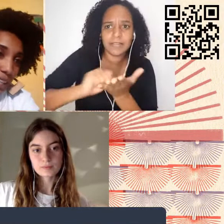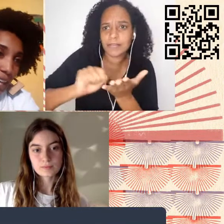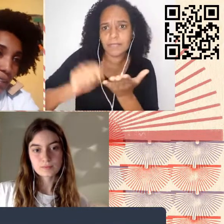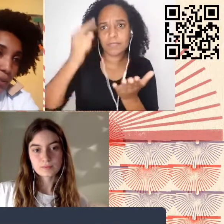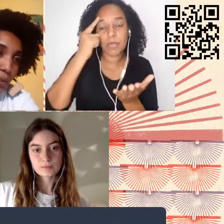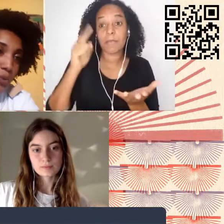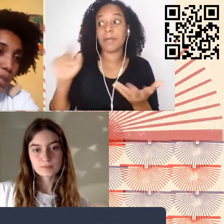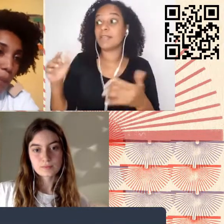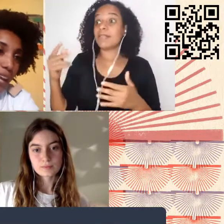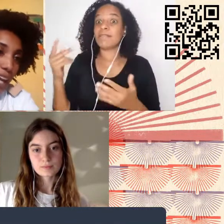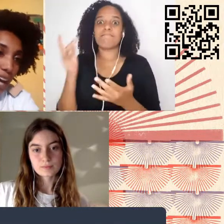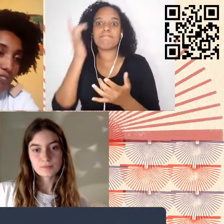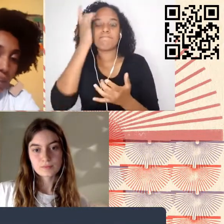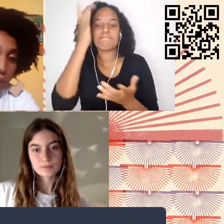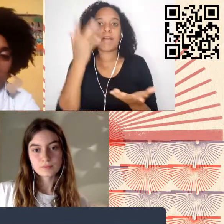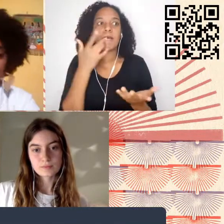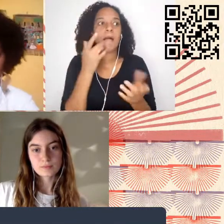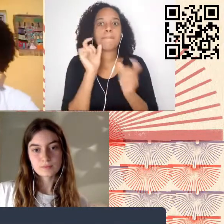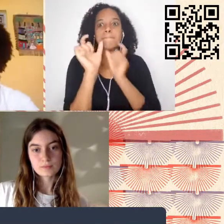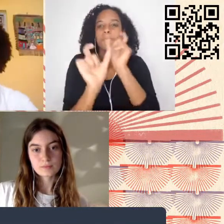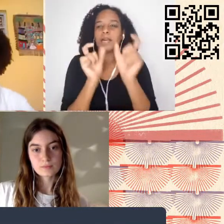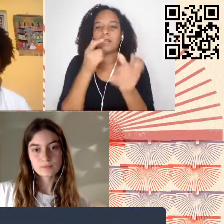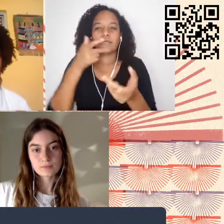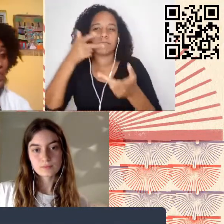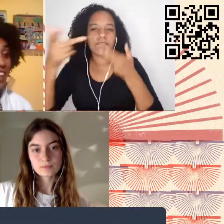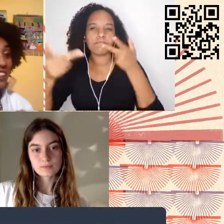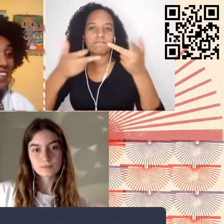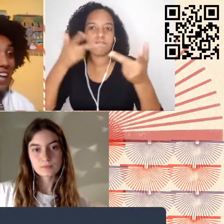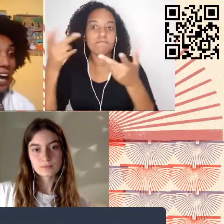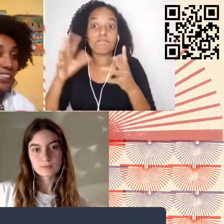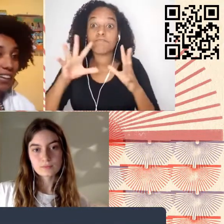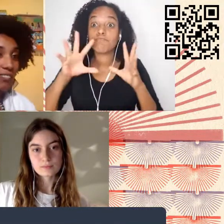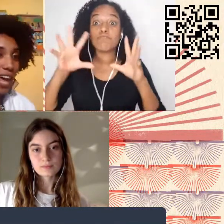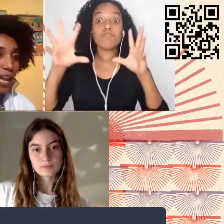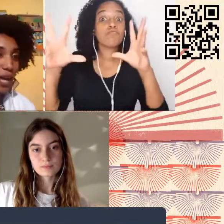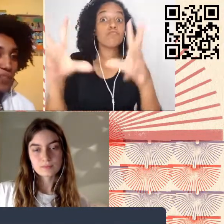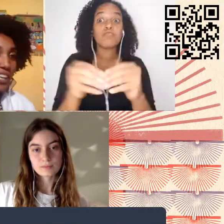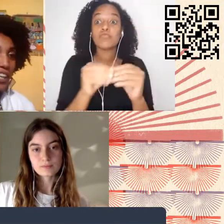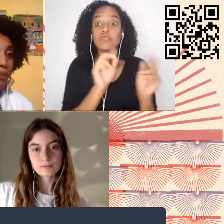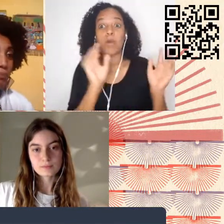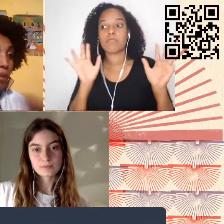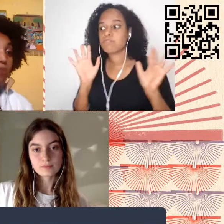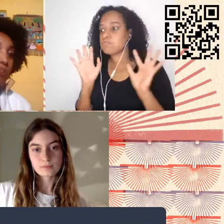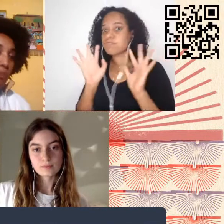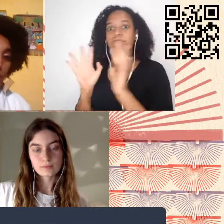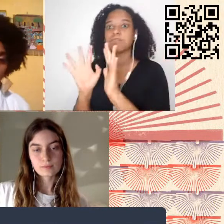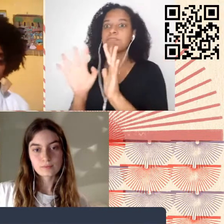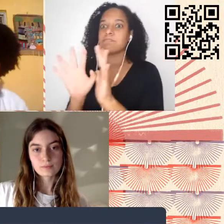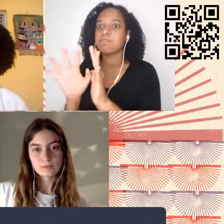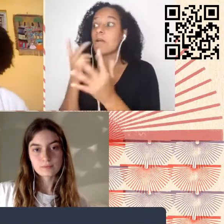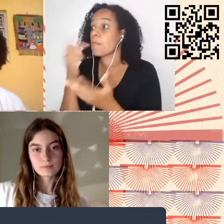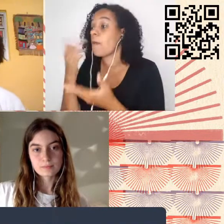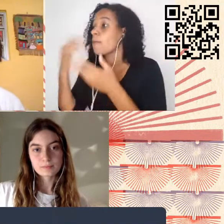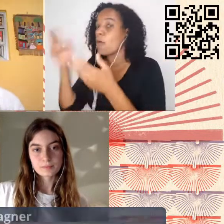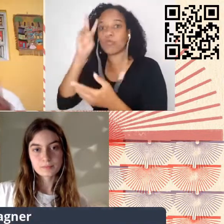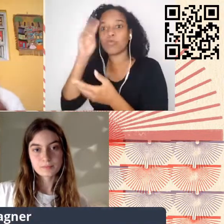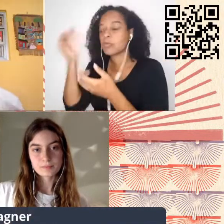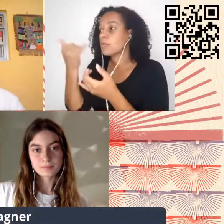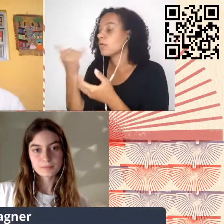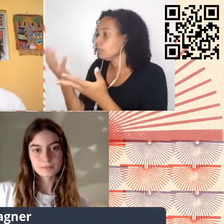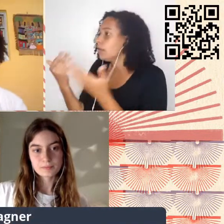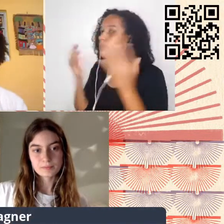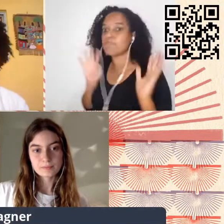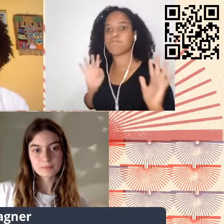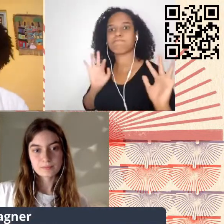encantamento, né, do uso da palavra, que fazia com que todos se acercassem dela para ouvir uma história, né,